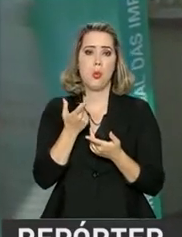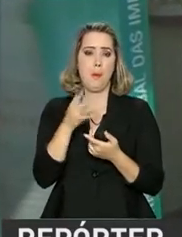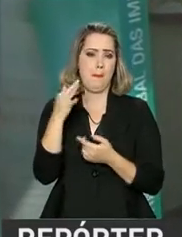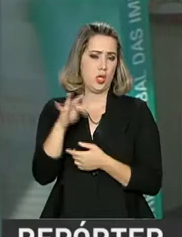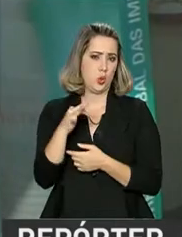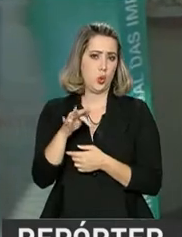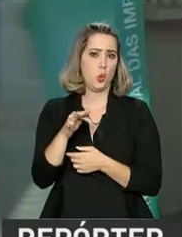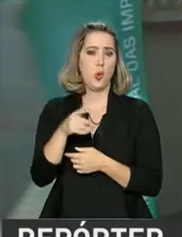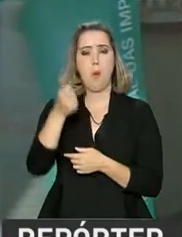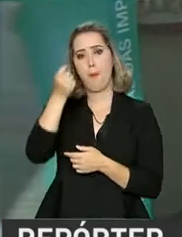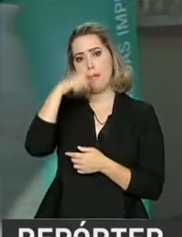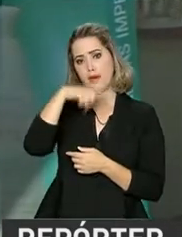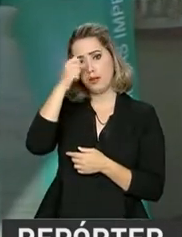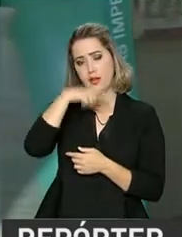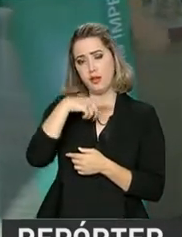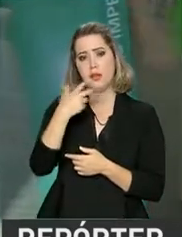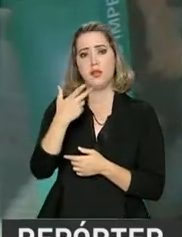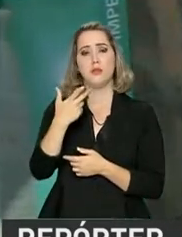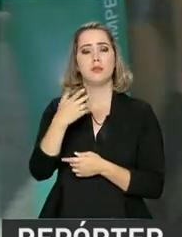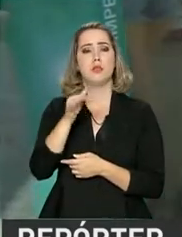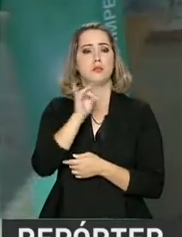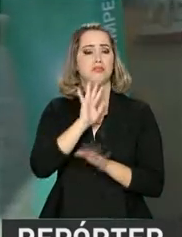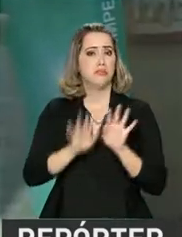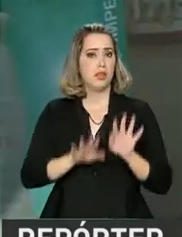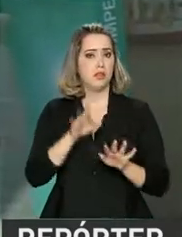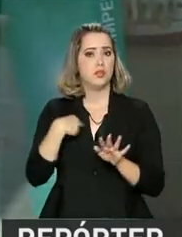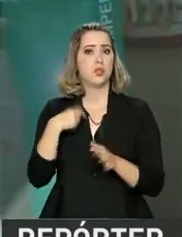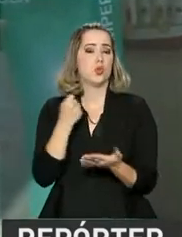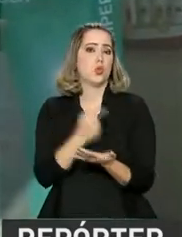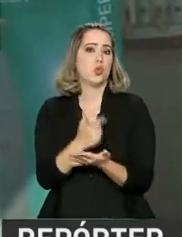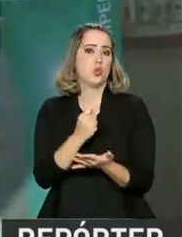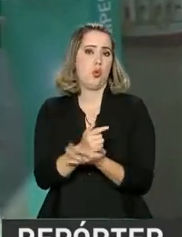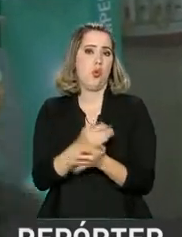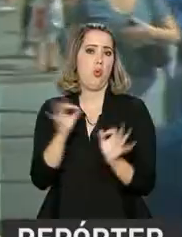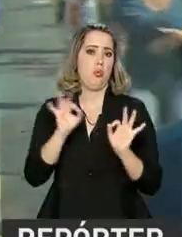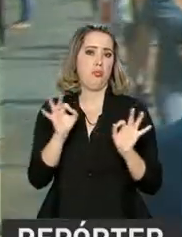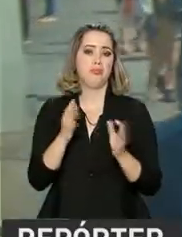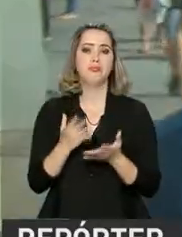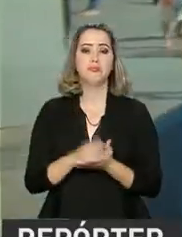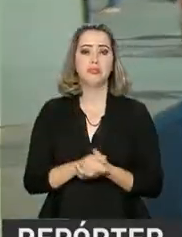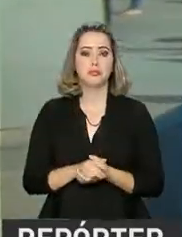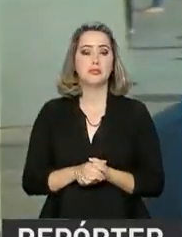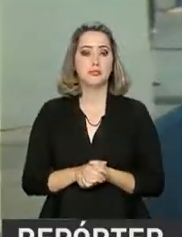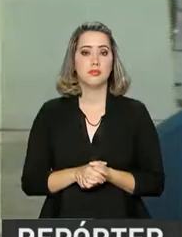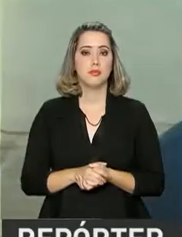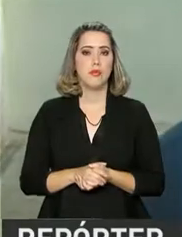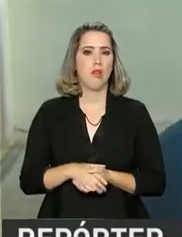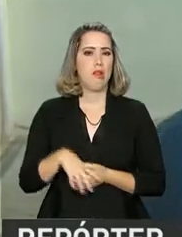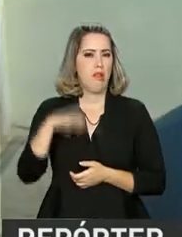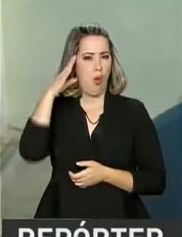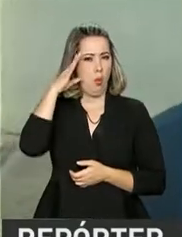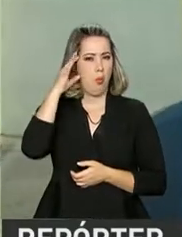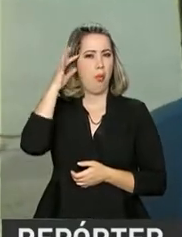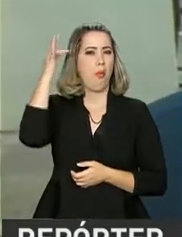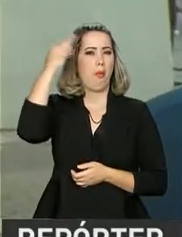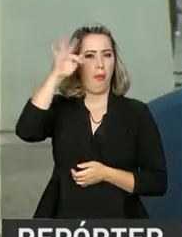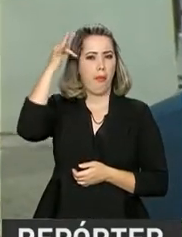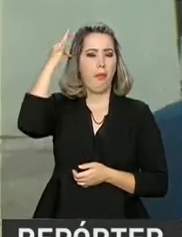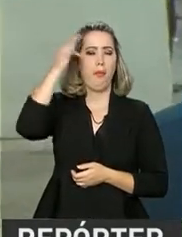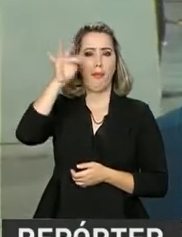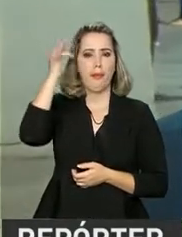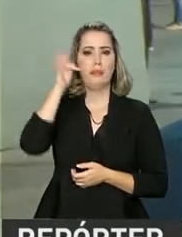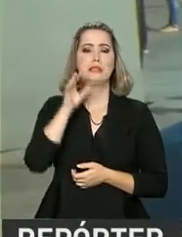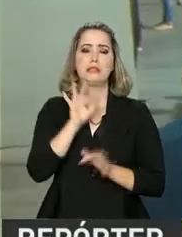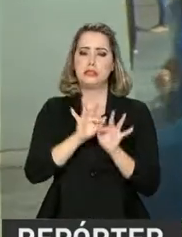remédio para gripe, alguma coisa assim que a gente compra sem receita mesmo, né? Quando é uma dor de cabeça simples, algo que a gente vê que